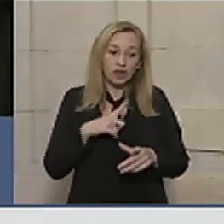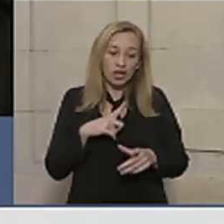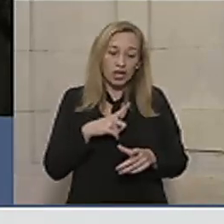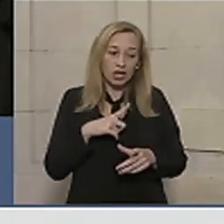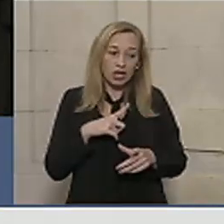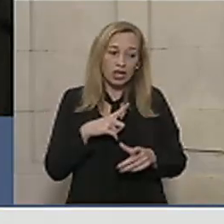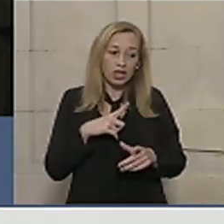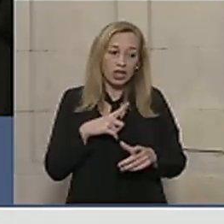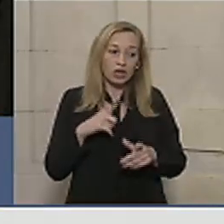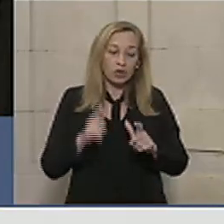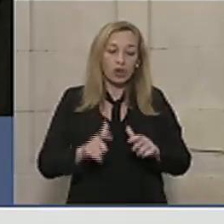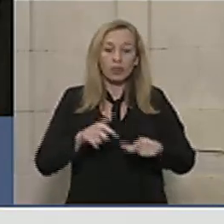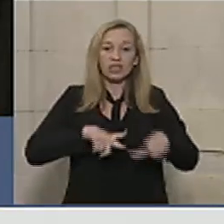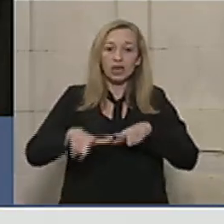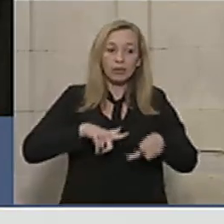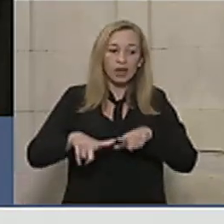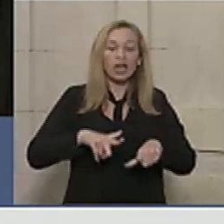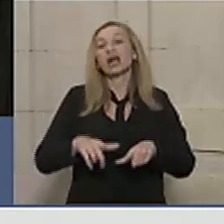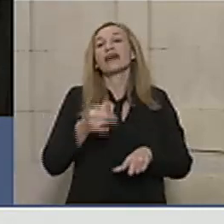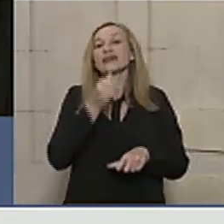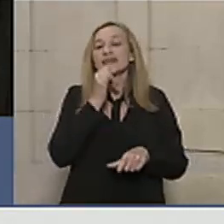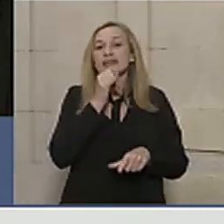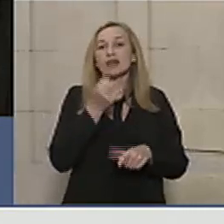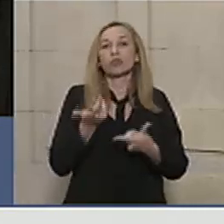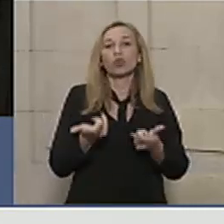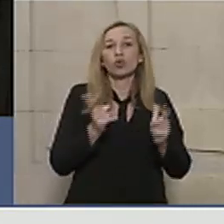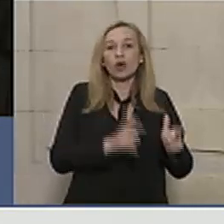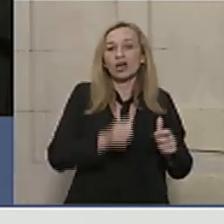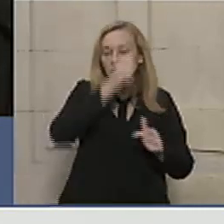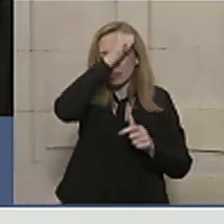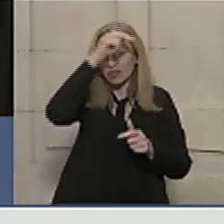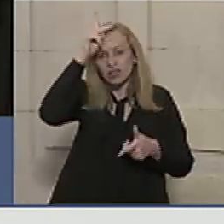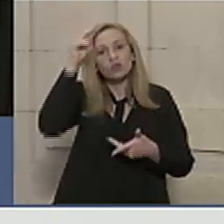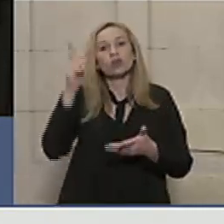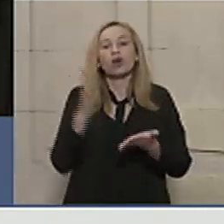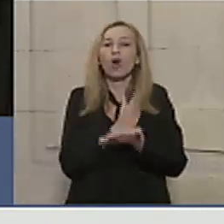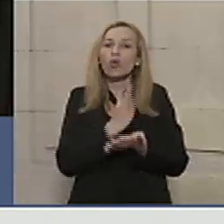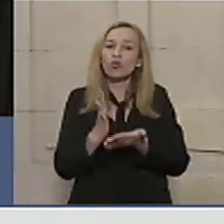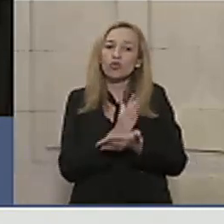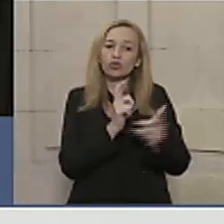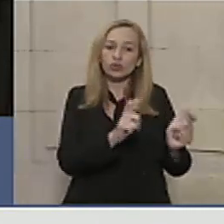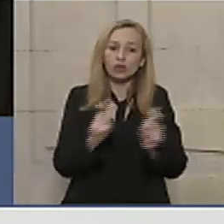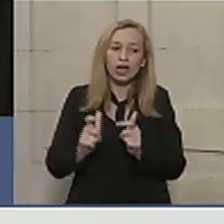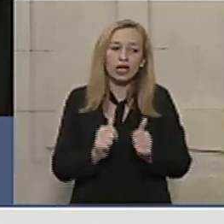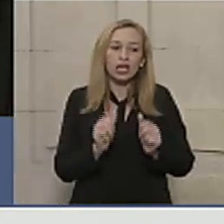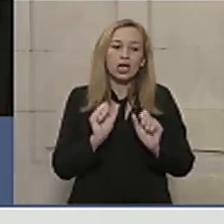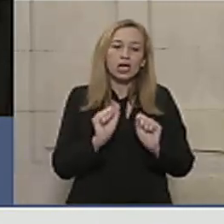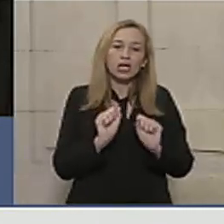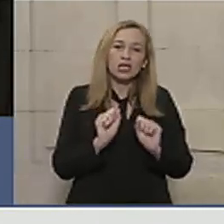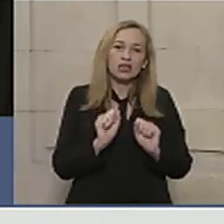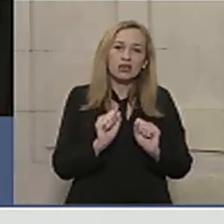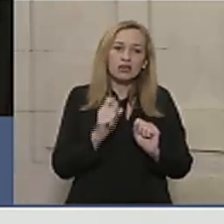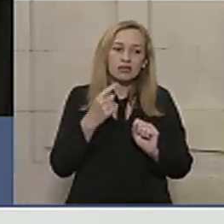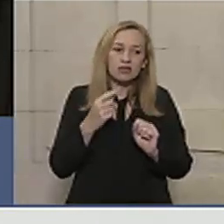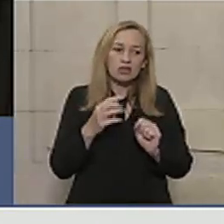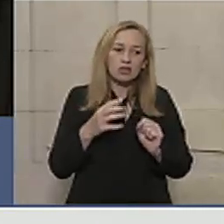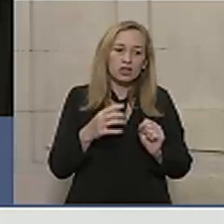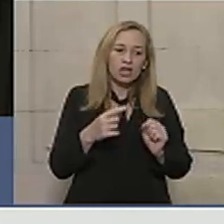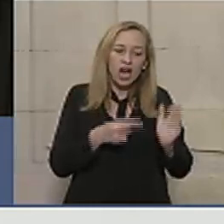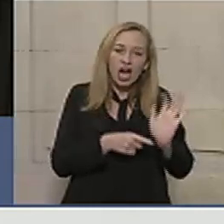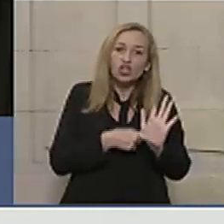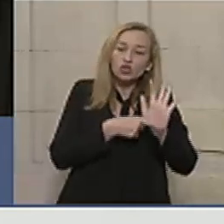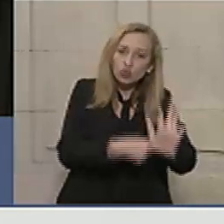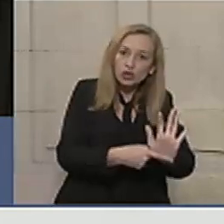custos, como, por exemplo, a sede da prefeitura ou alguma unidade que busque acolher o